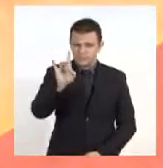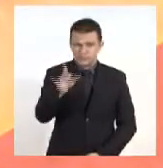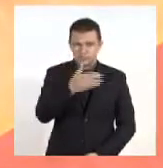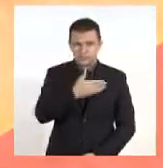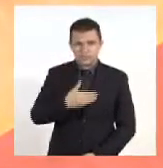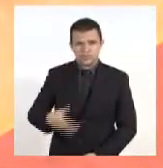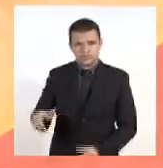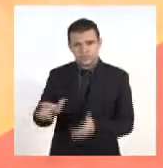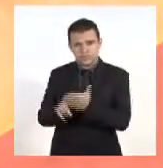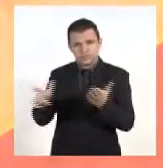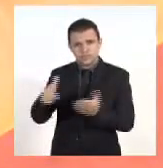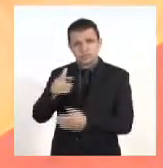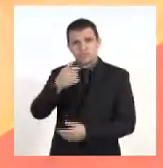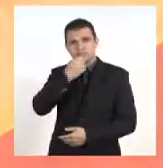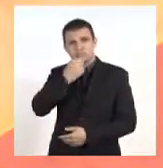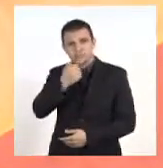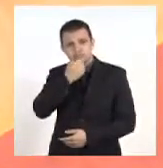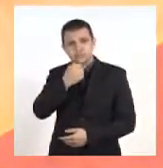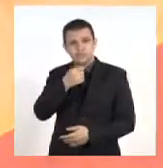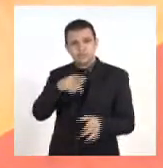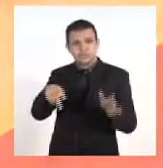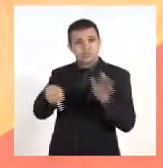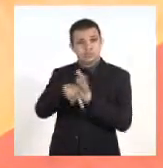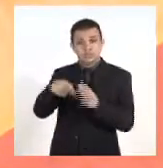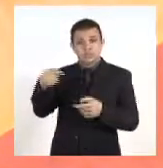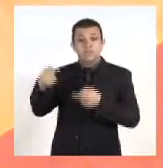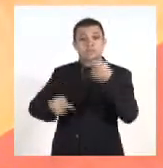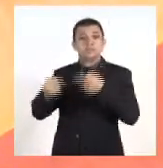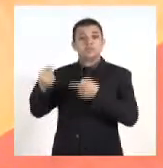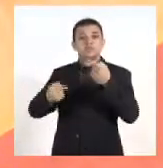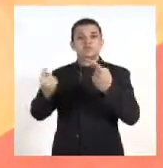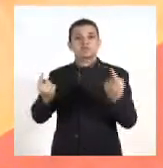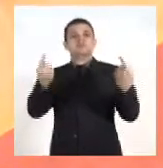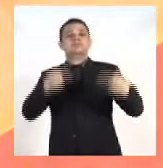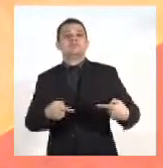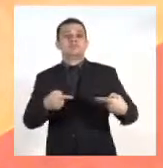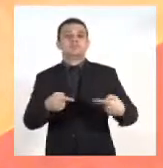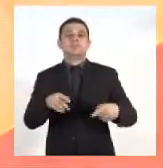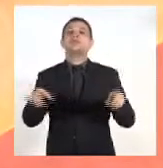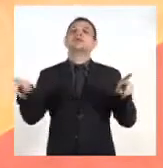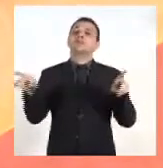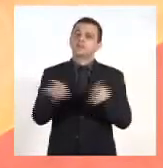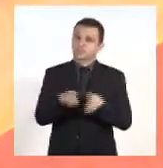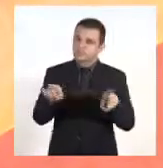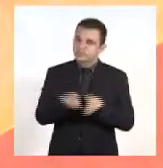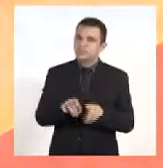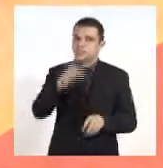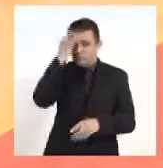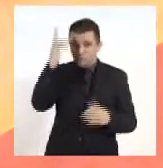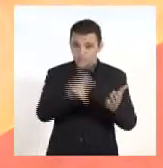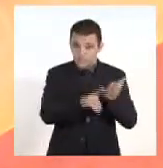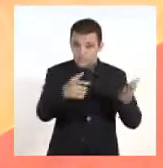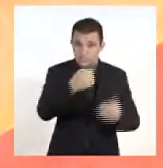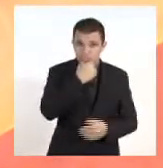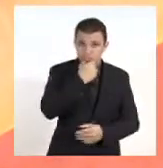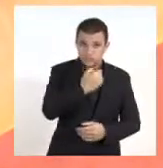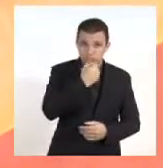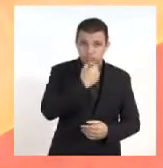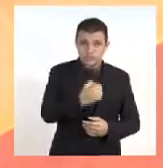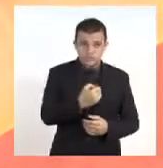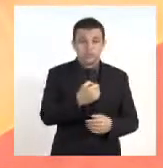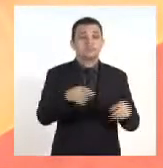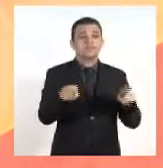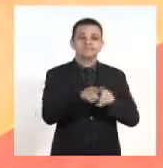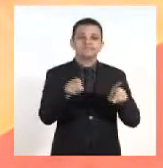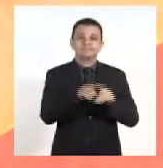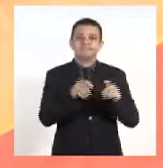têm a linha política do outro lado. Também falo para os jornalistas que têm o posicionamento a